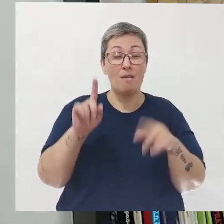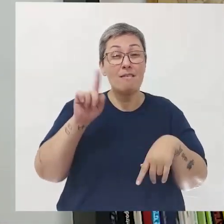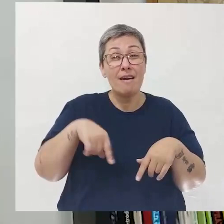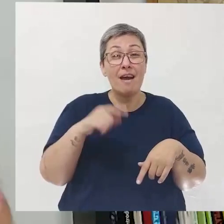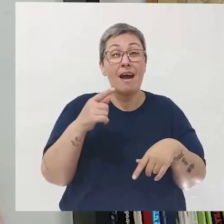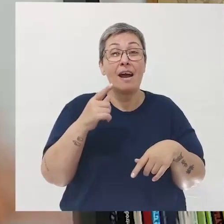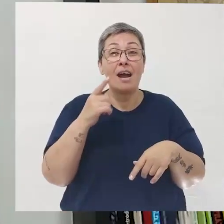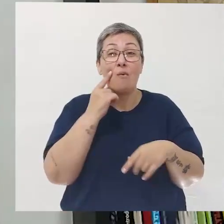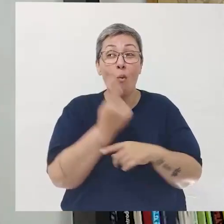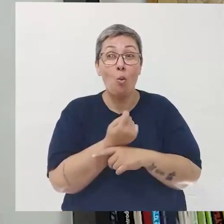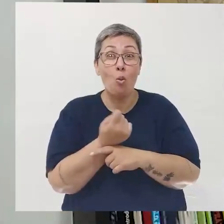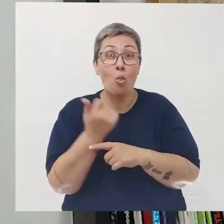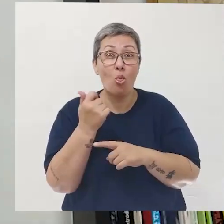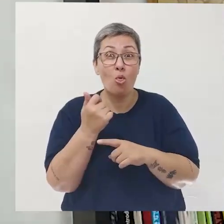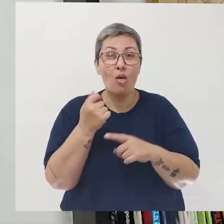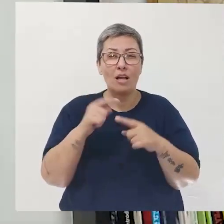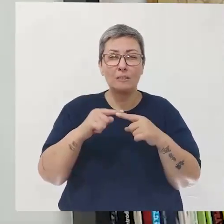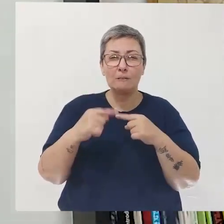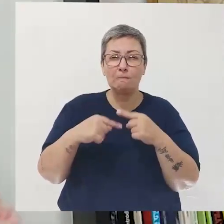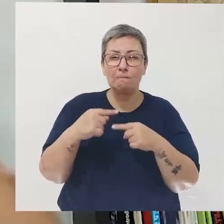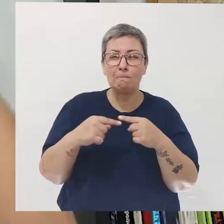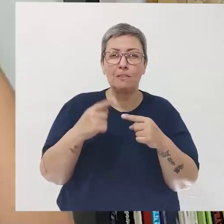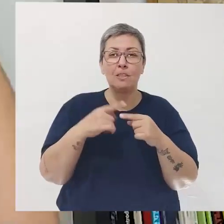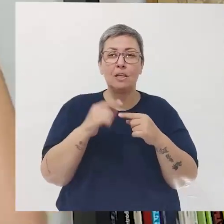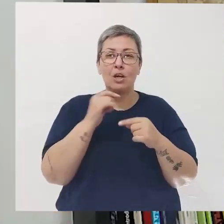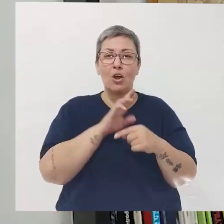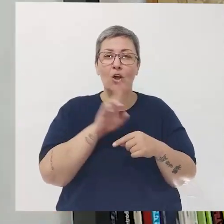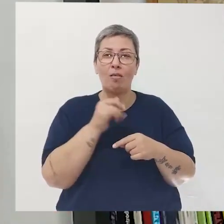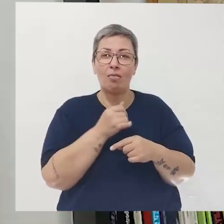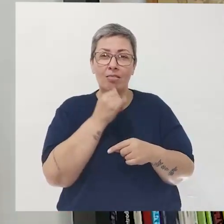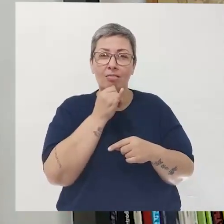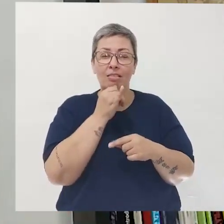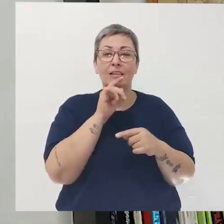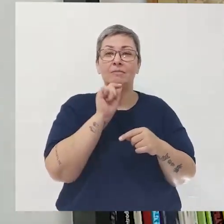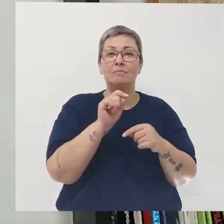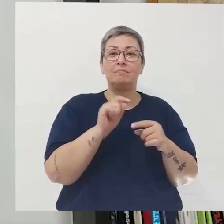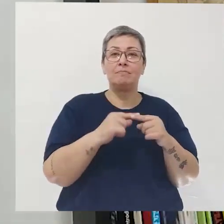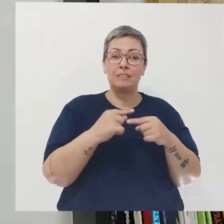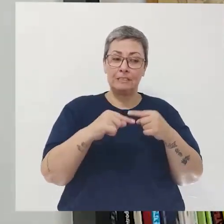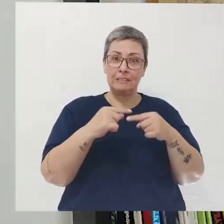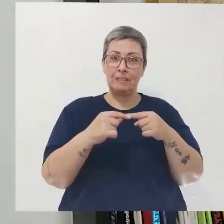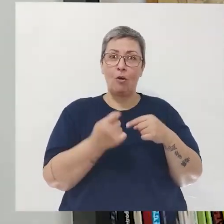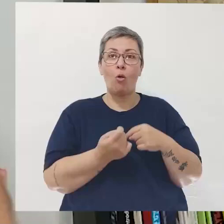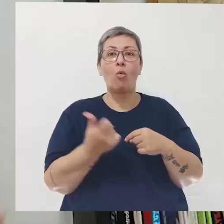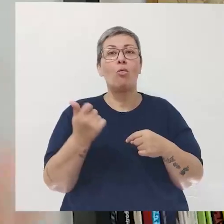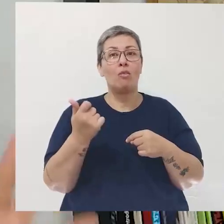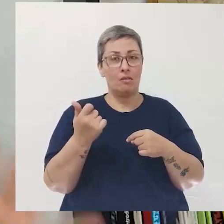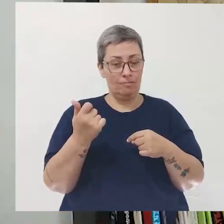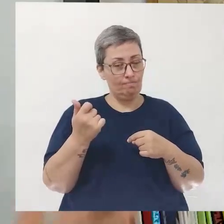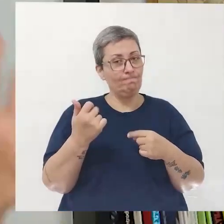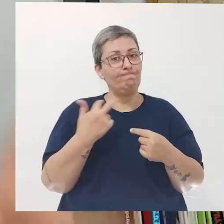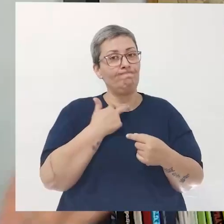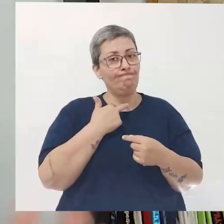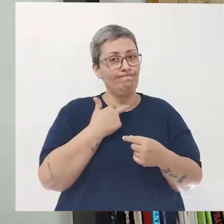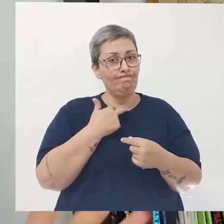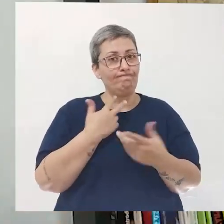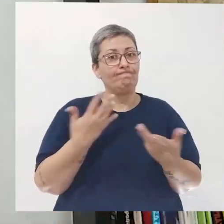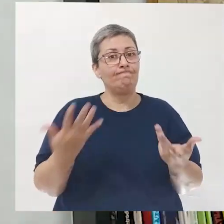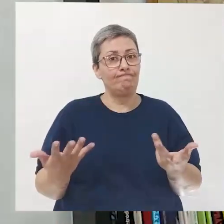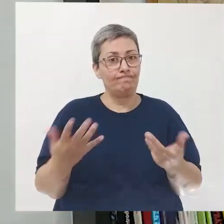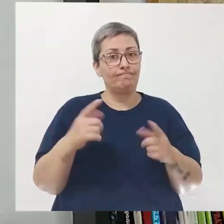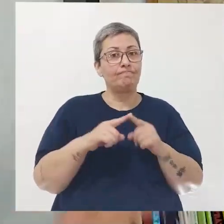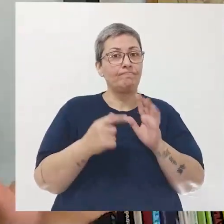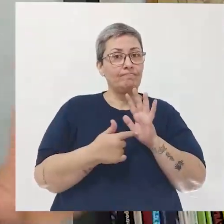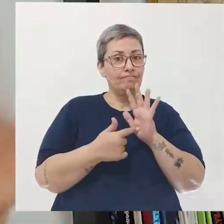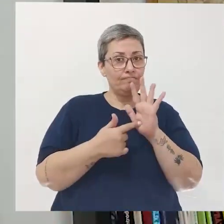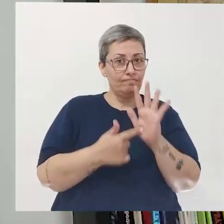não, né? O gato na rede elétrica é o nome popular dado às chamadas ligações